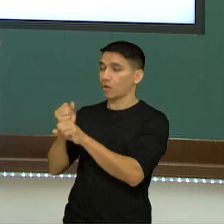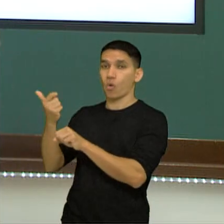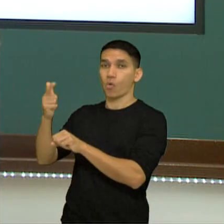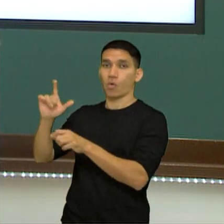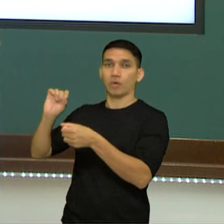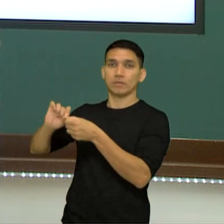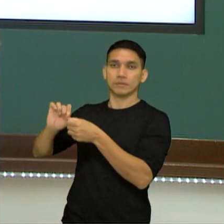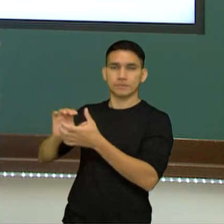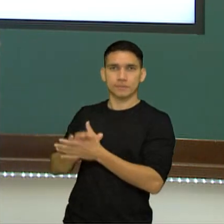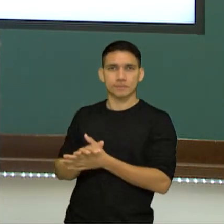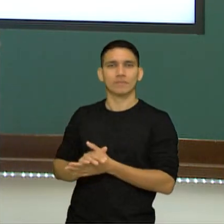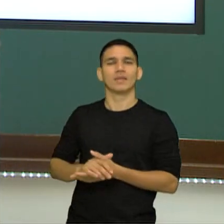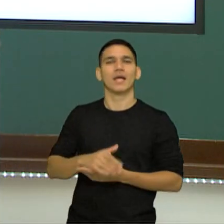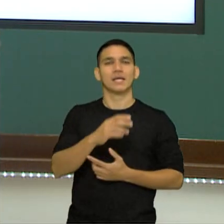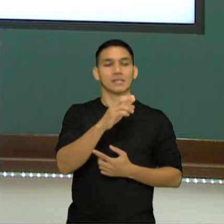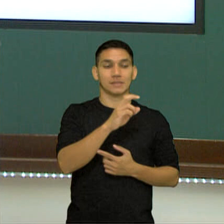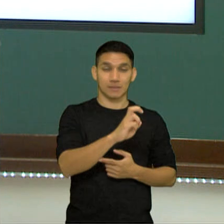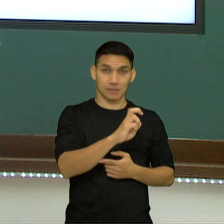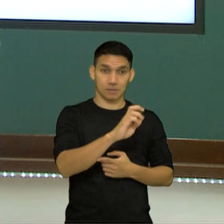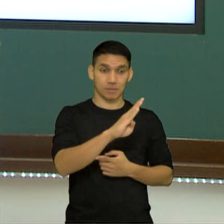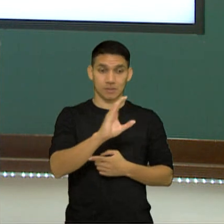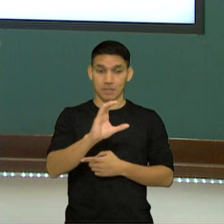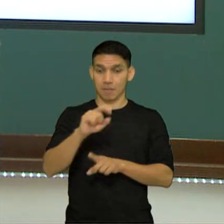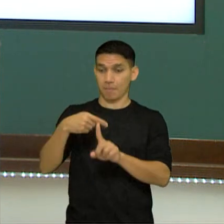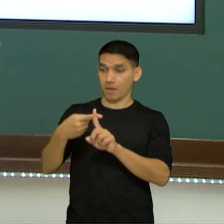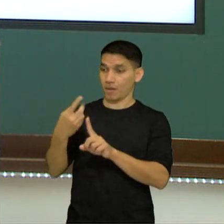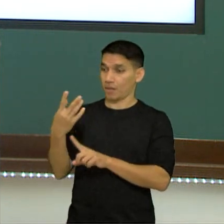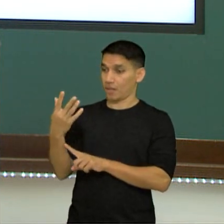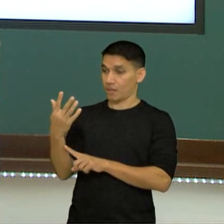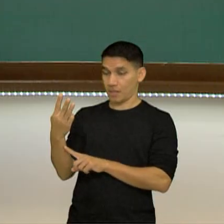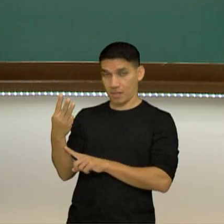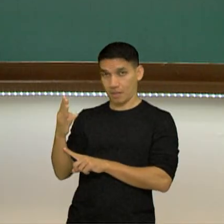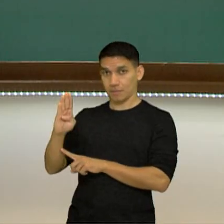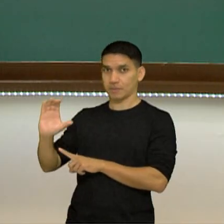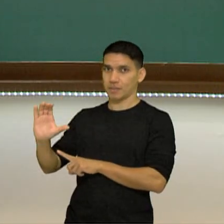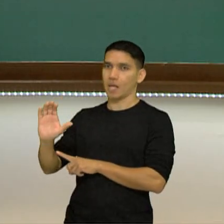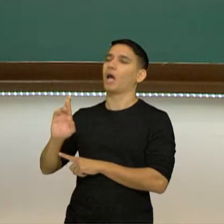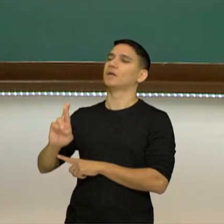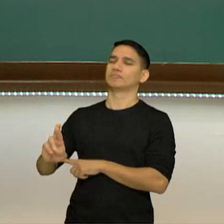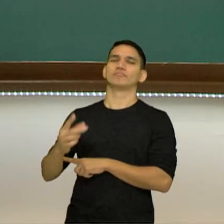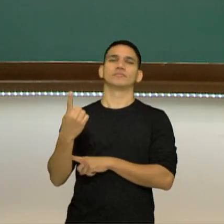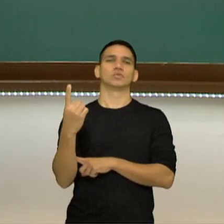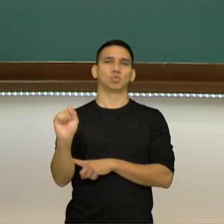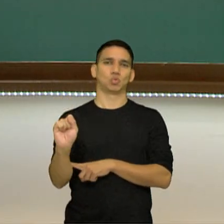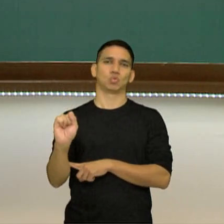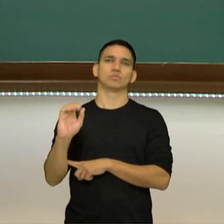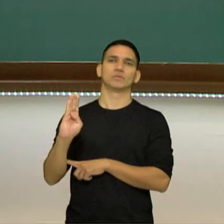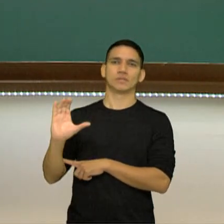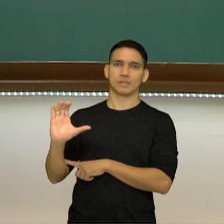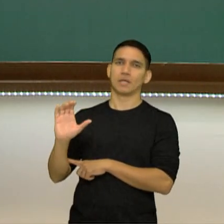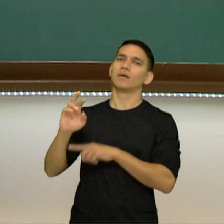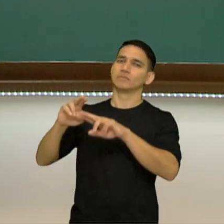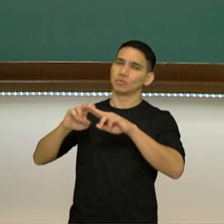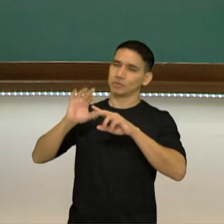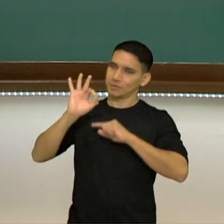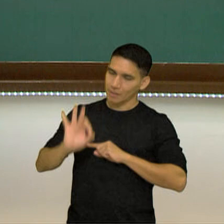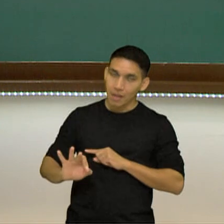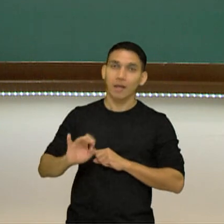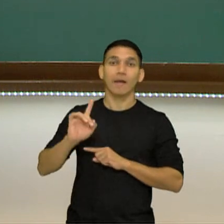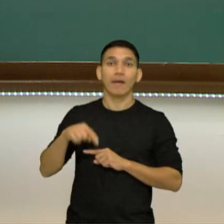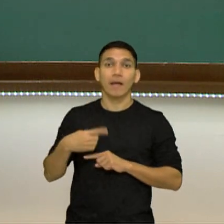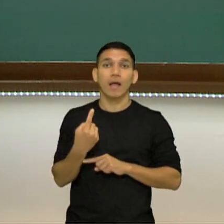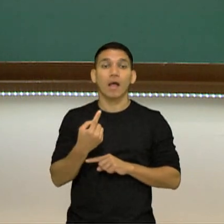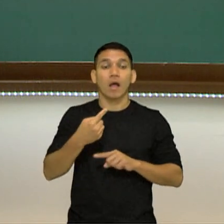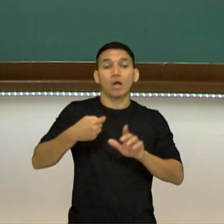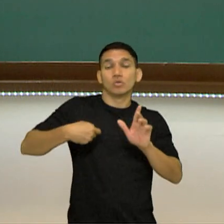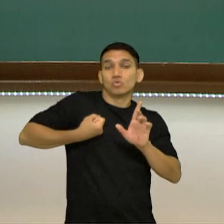olha só 5bc mais 13 BC é 18 BC agora tá certo você tem que tomar um número positivo que seja